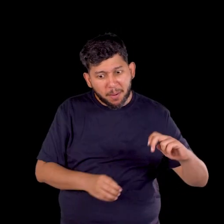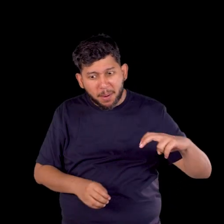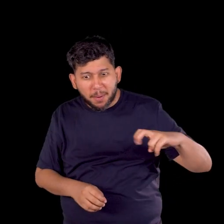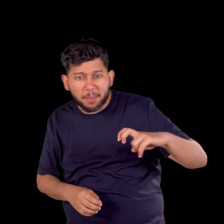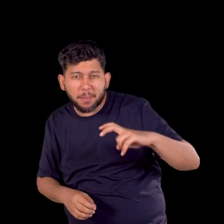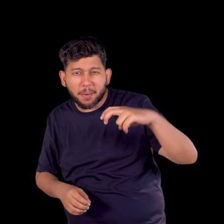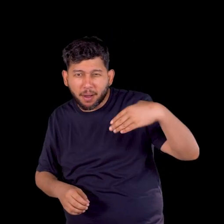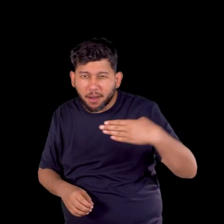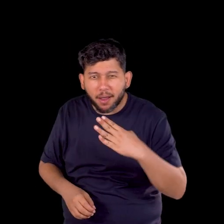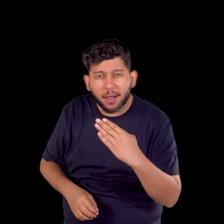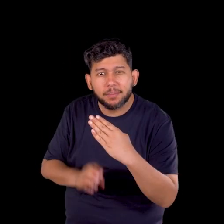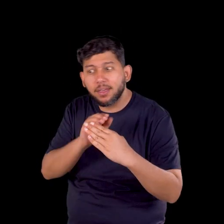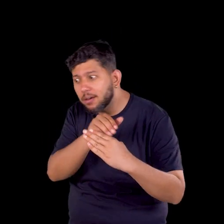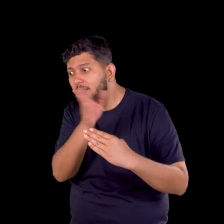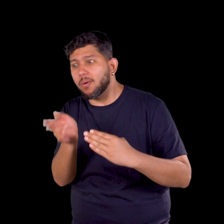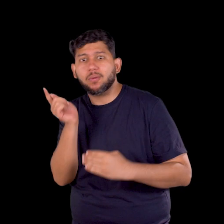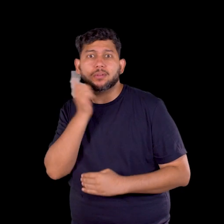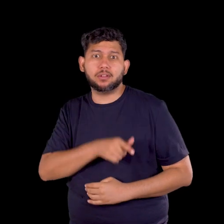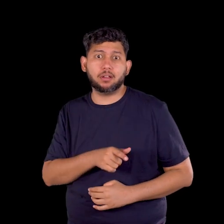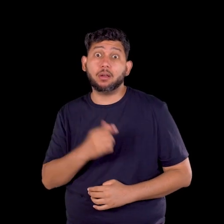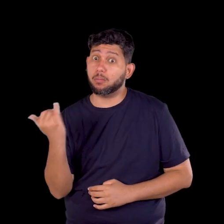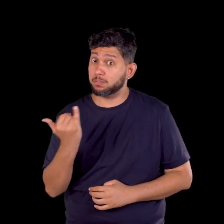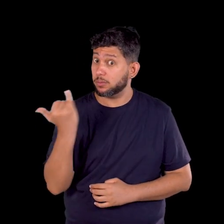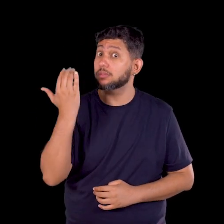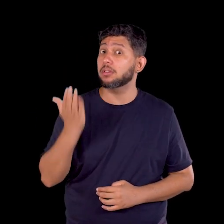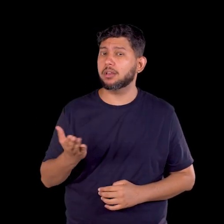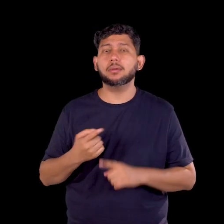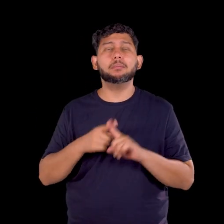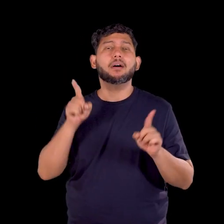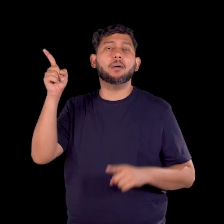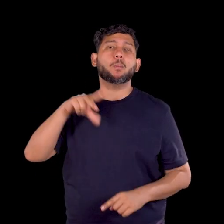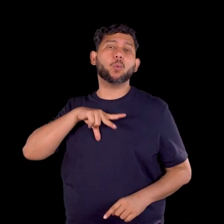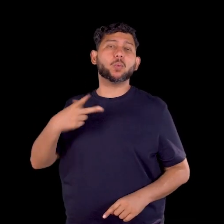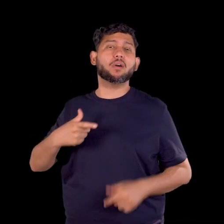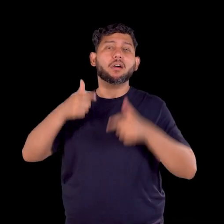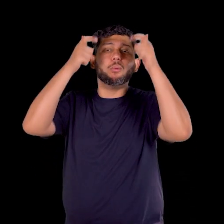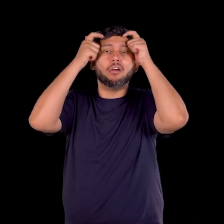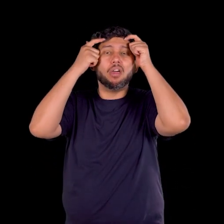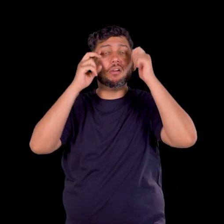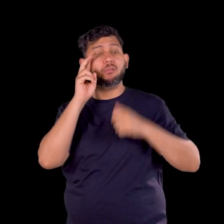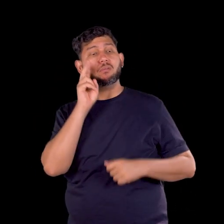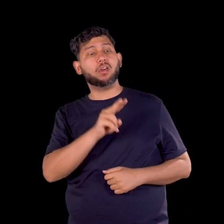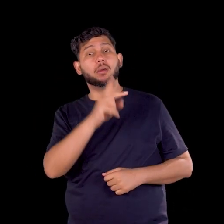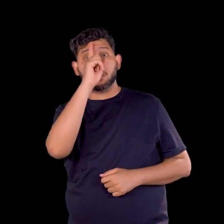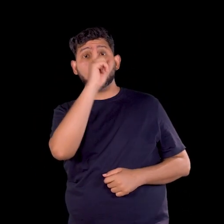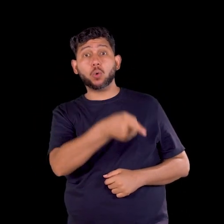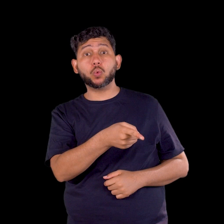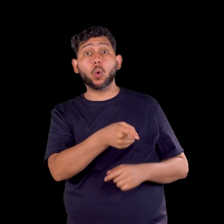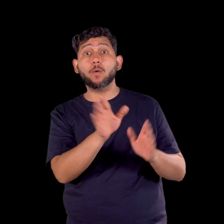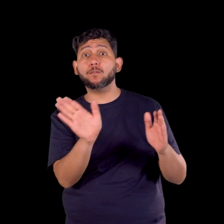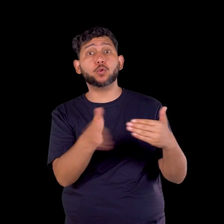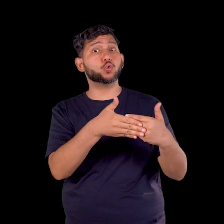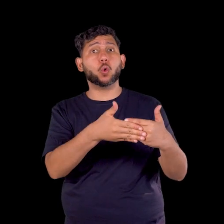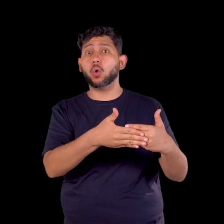Esses caminhos eram muito úteis, mas a coroa portuguesa, já em 1530, simplesmente ordenou o